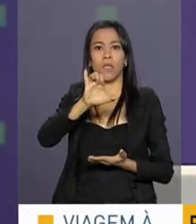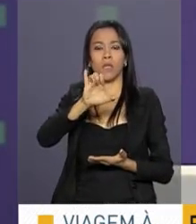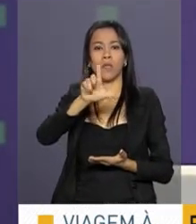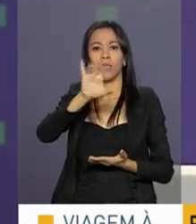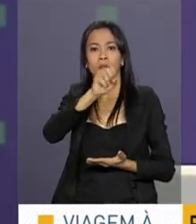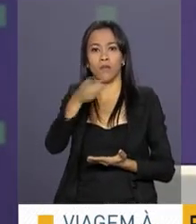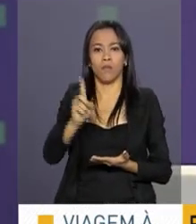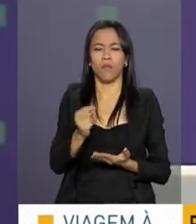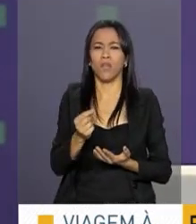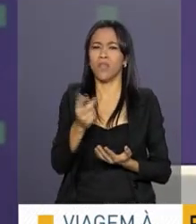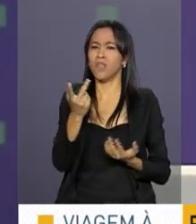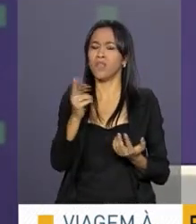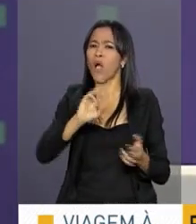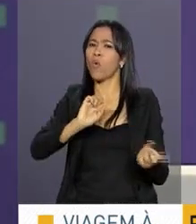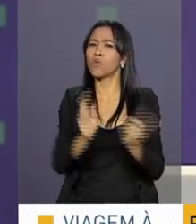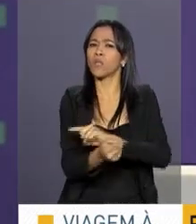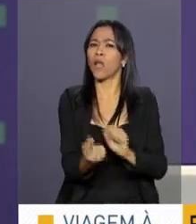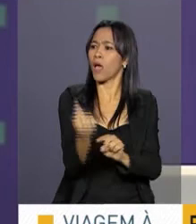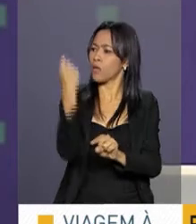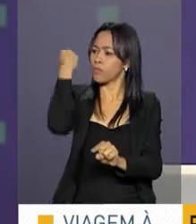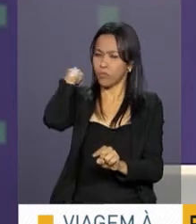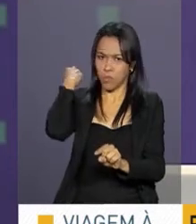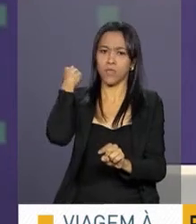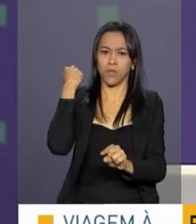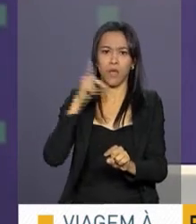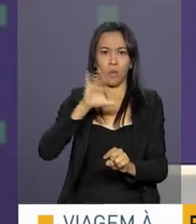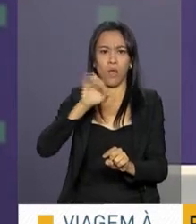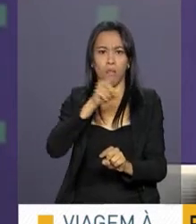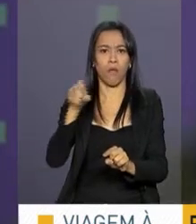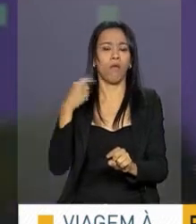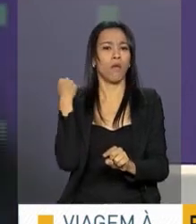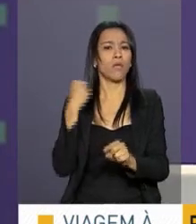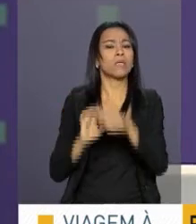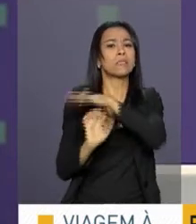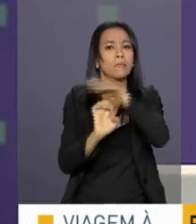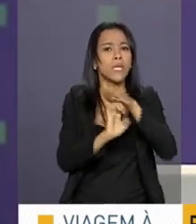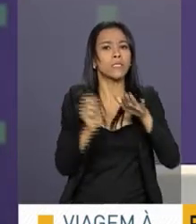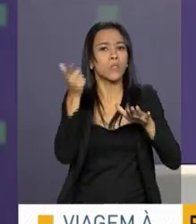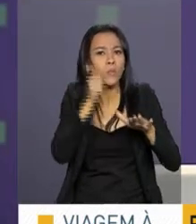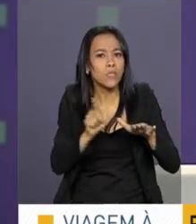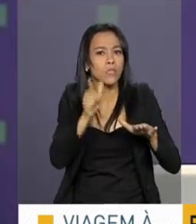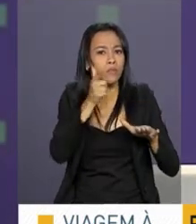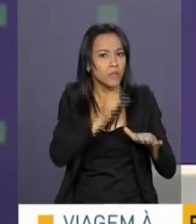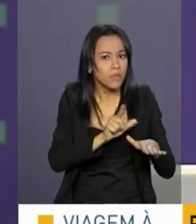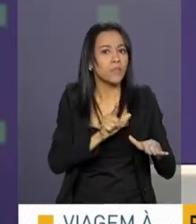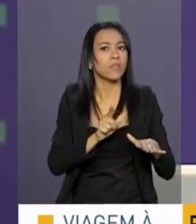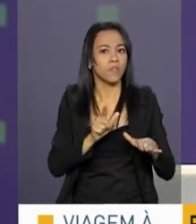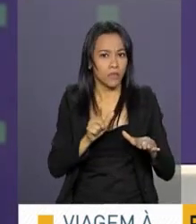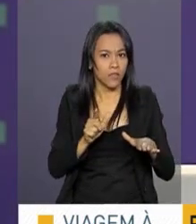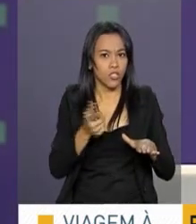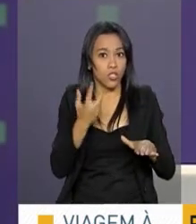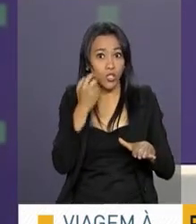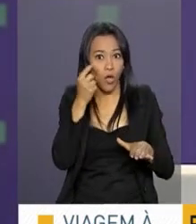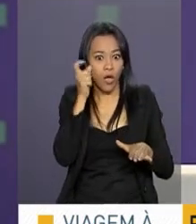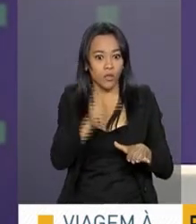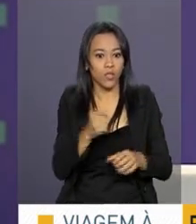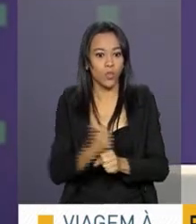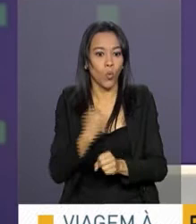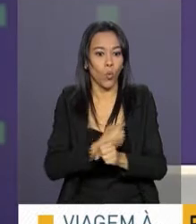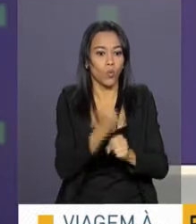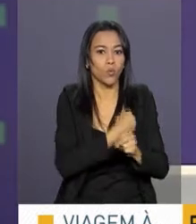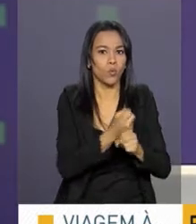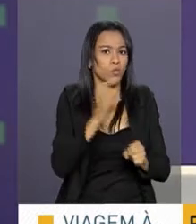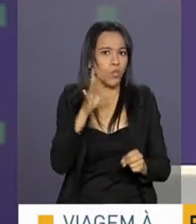dos leilões anteriores, onde construtora venceram, né, com interesse unicamente em fazer a obra, dessa vez